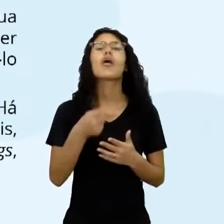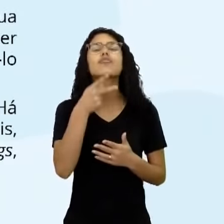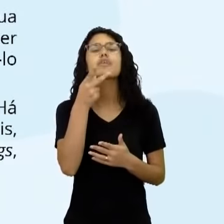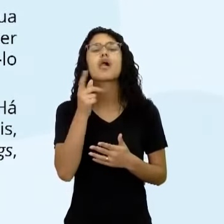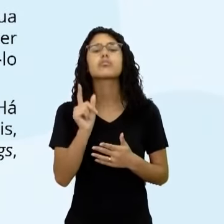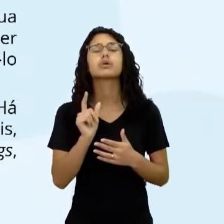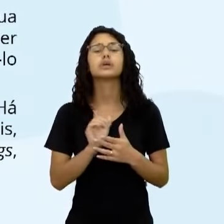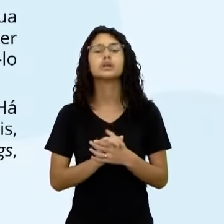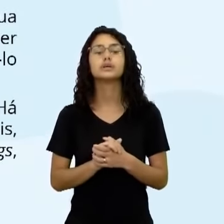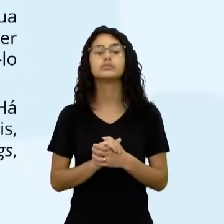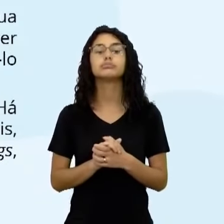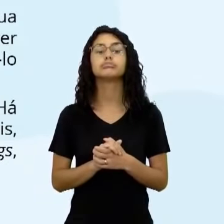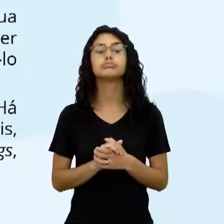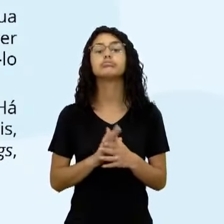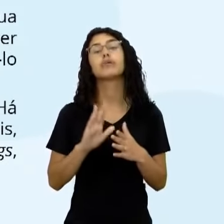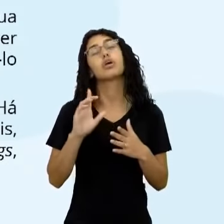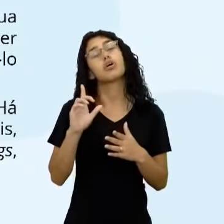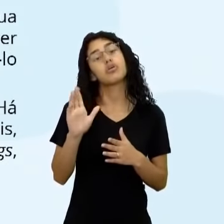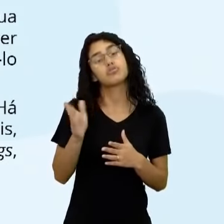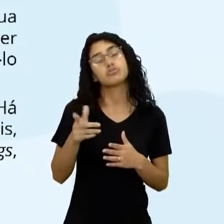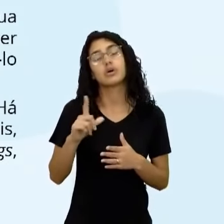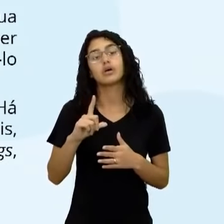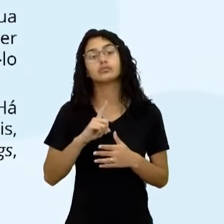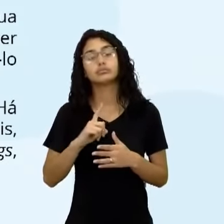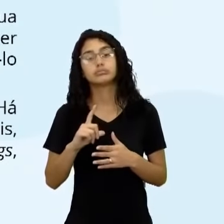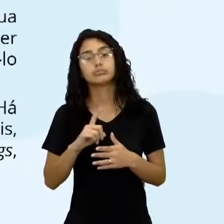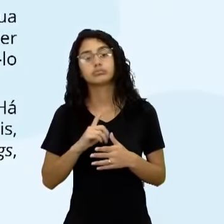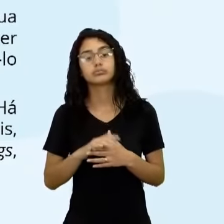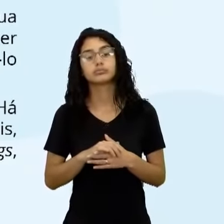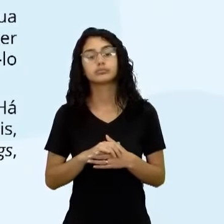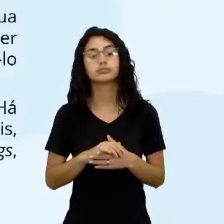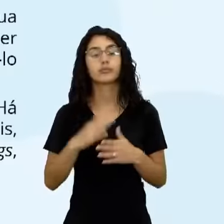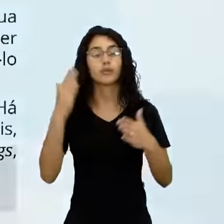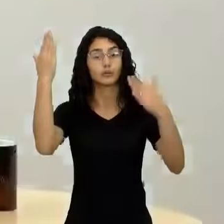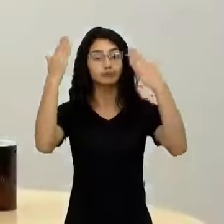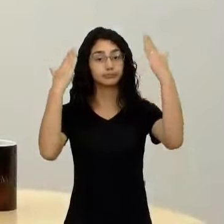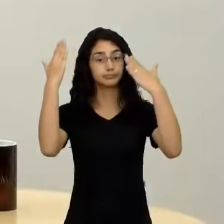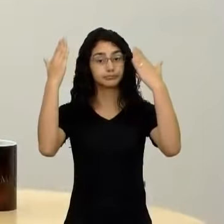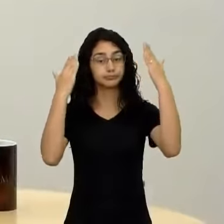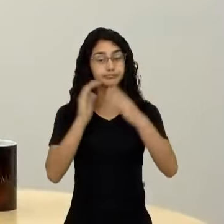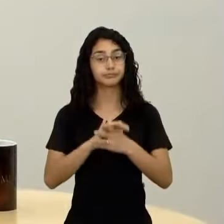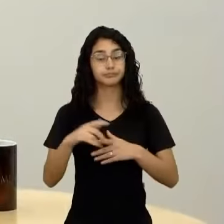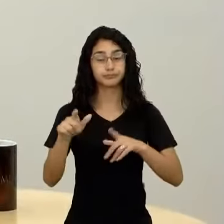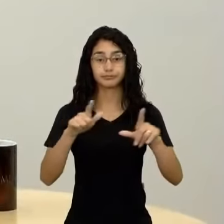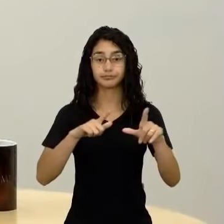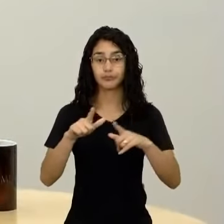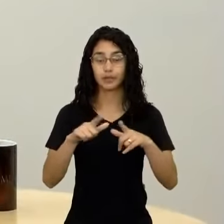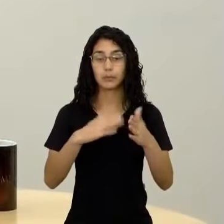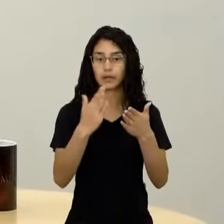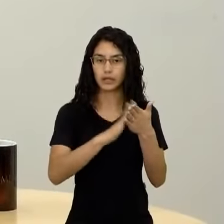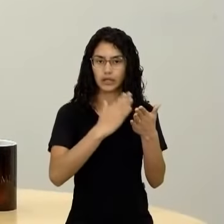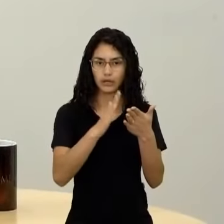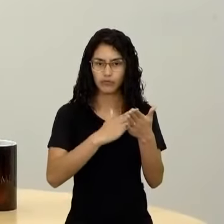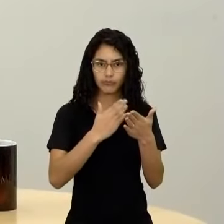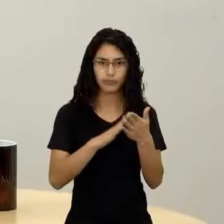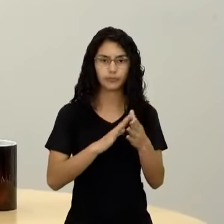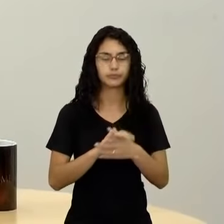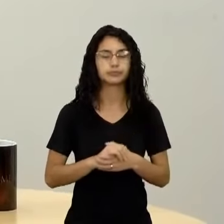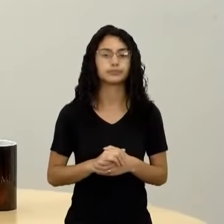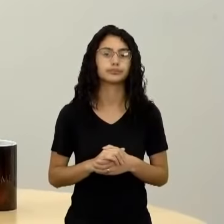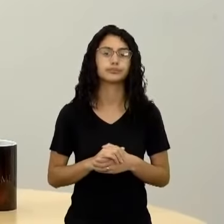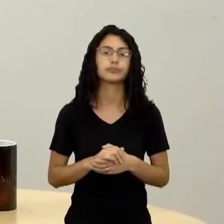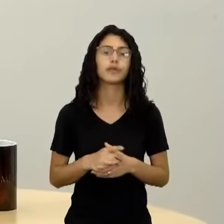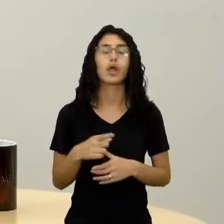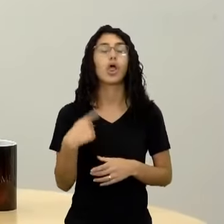falar um pouquinho agora então já que a gente começou a tratar como é O Alienista é trabalhado nem livro né a